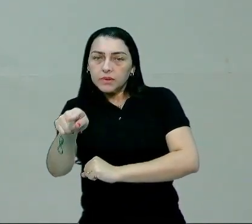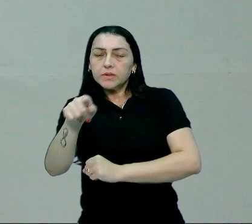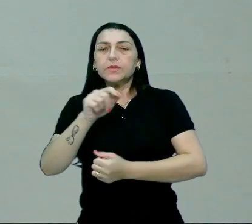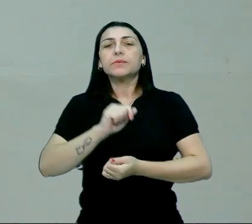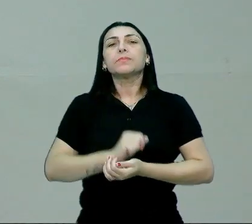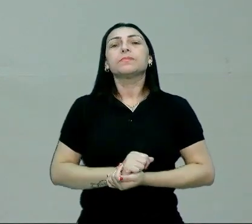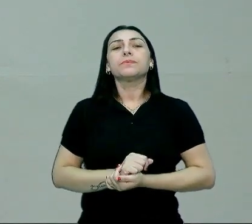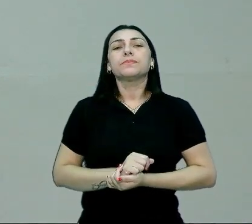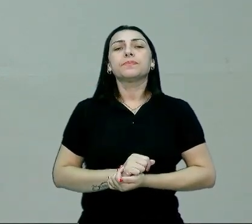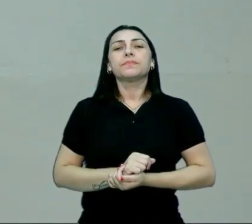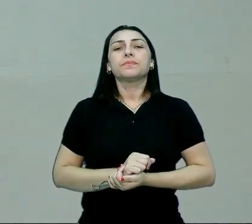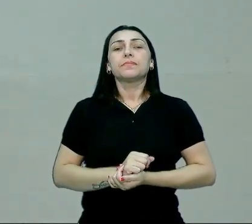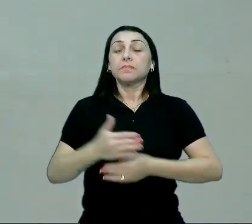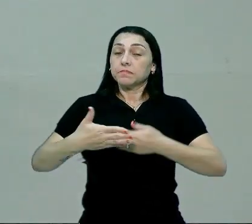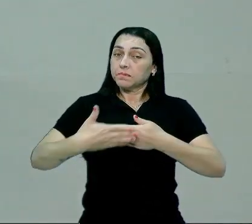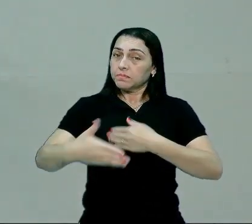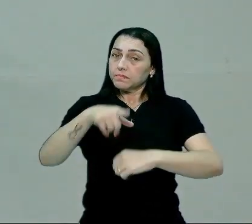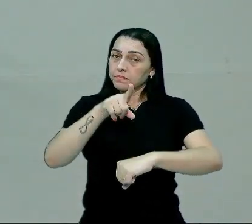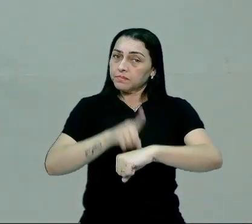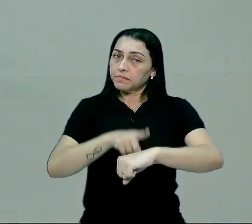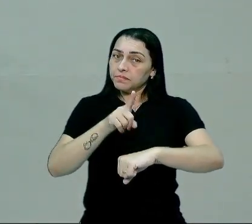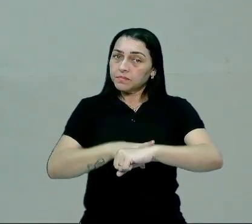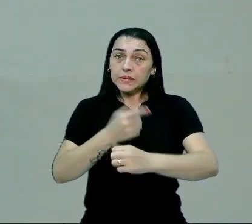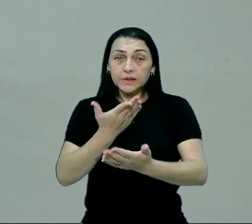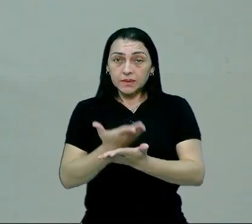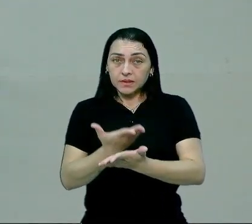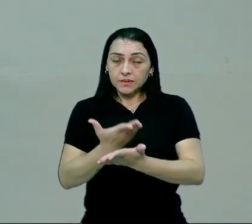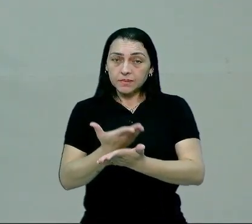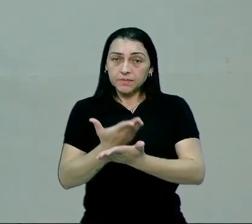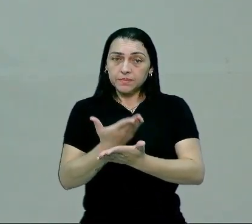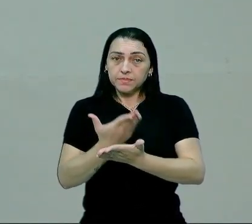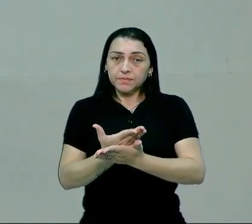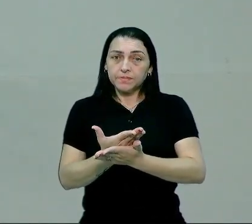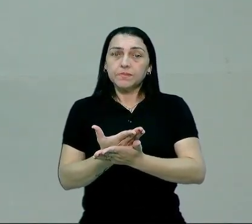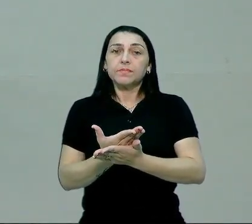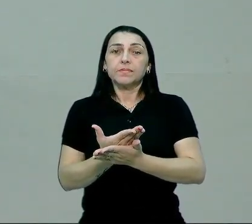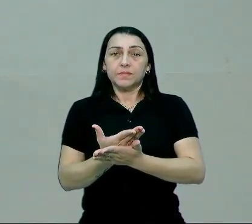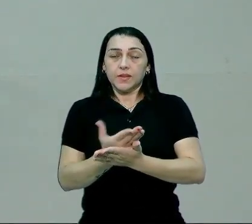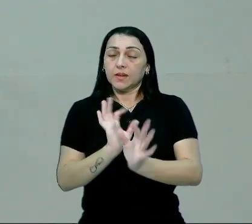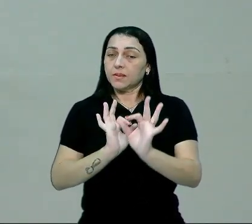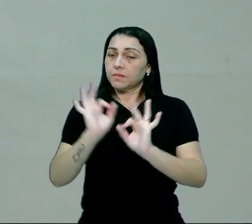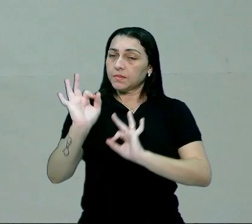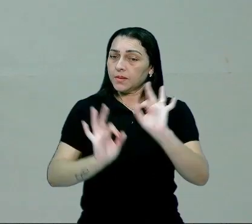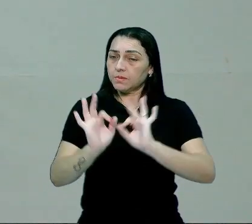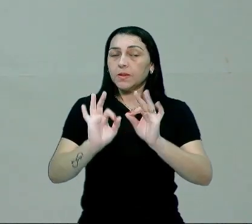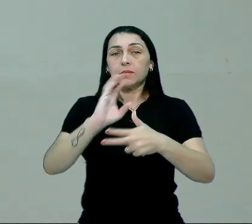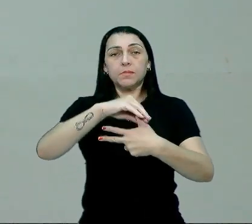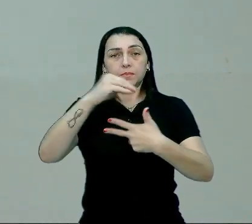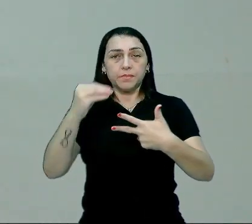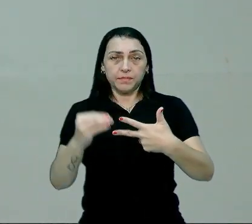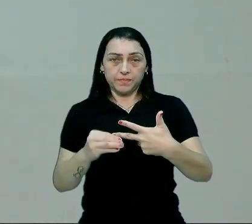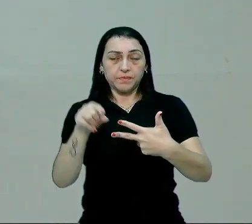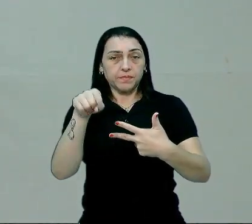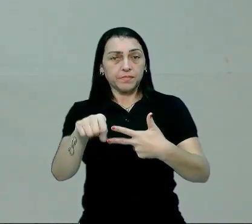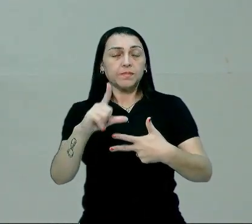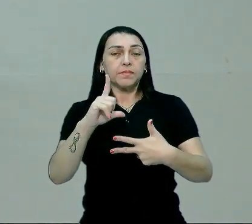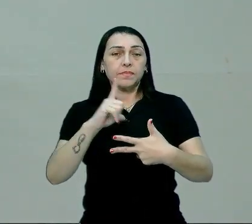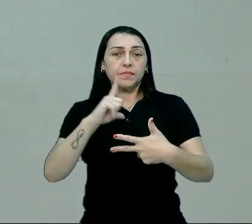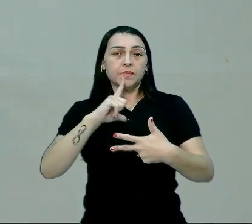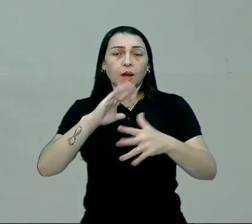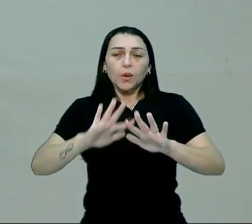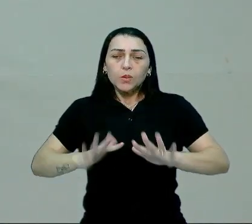todos vocês. A partir do momento que você estuda, que você está se preparando para o Enem, você tem